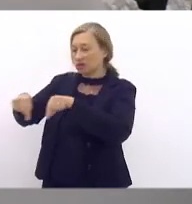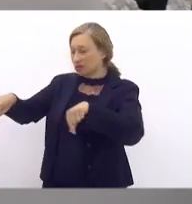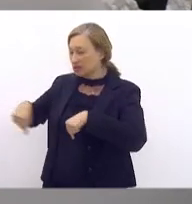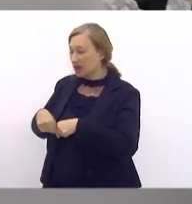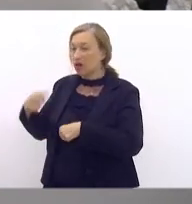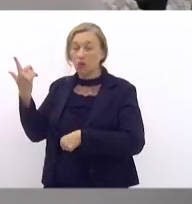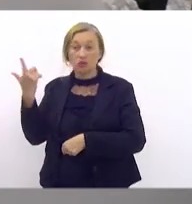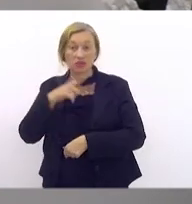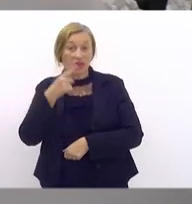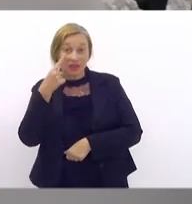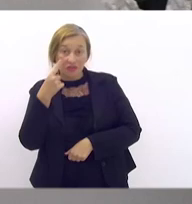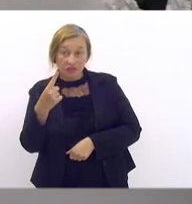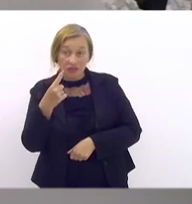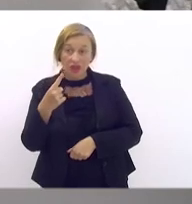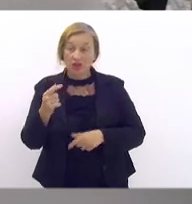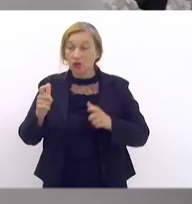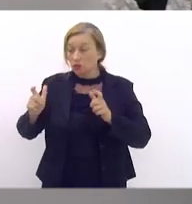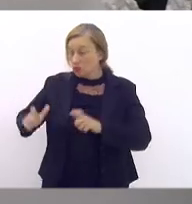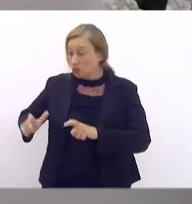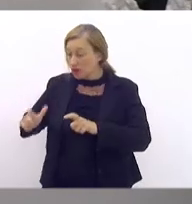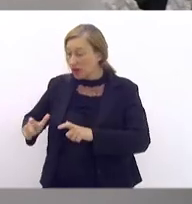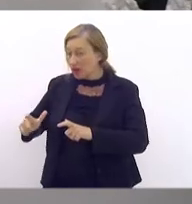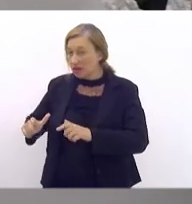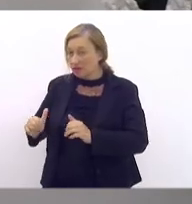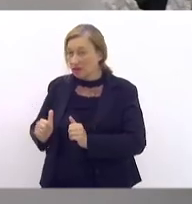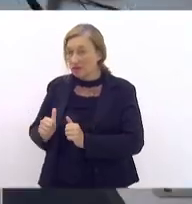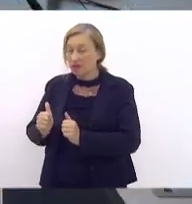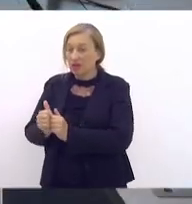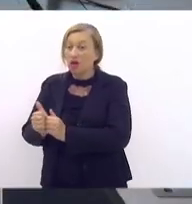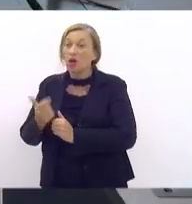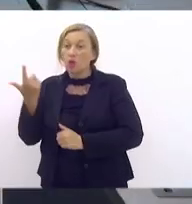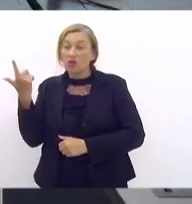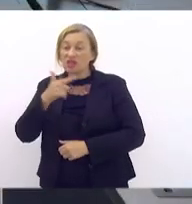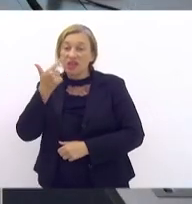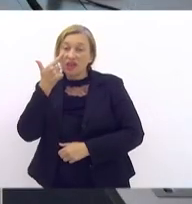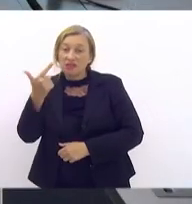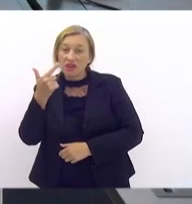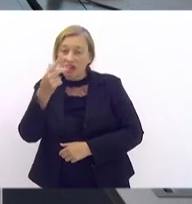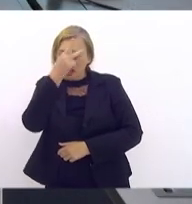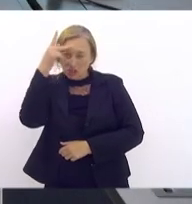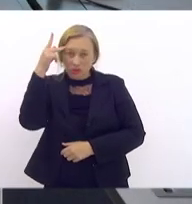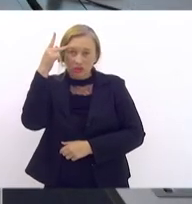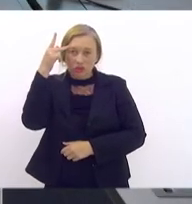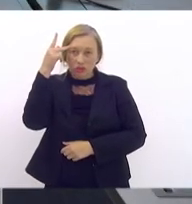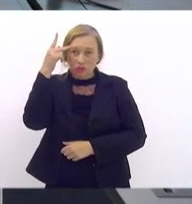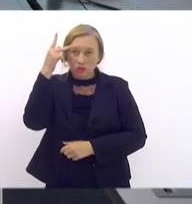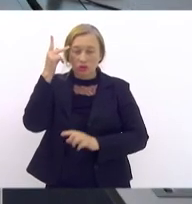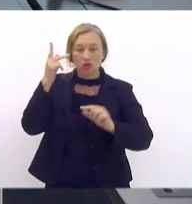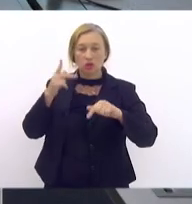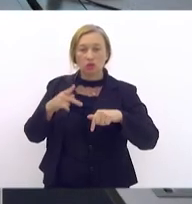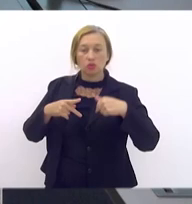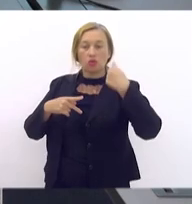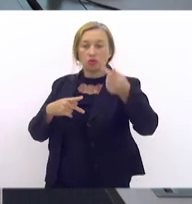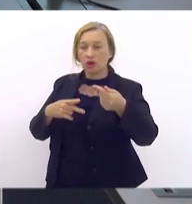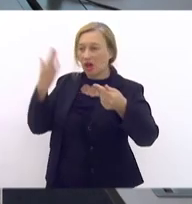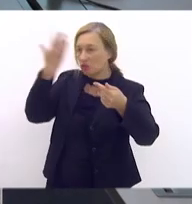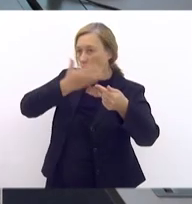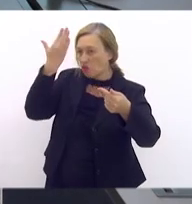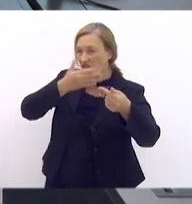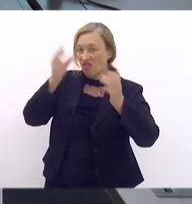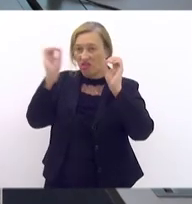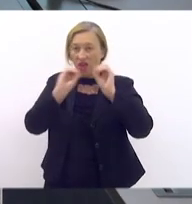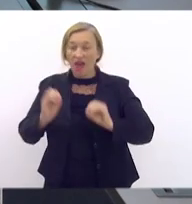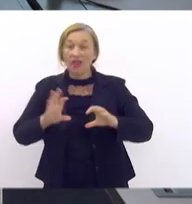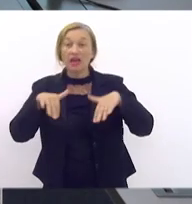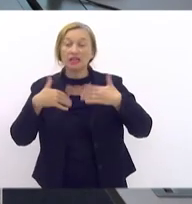que na sala onde ela vai ficar ela consegue ver as pessoas e as outras pessoas que estão no alinhamento não conseguem vê-la Então